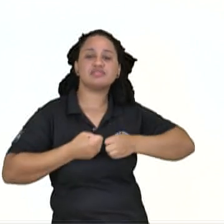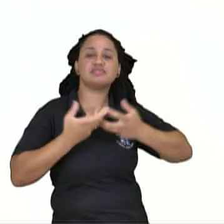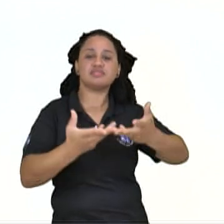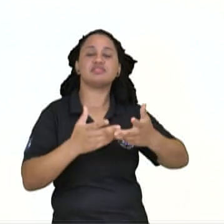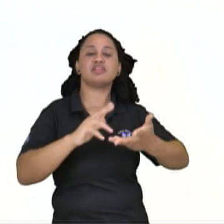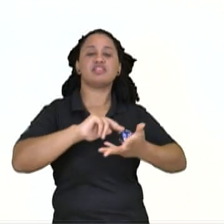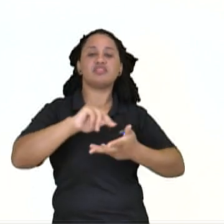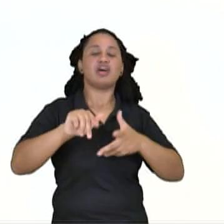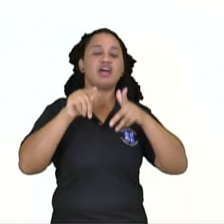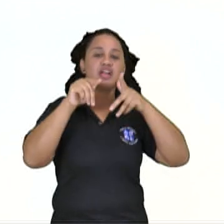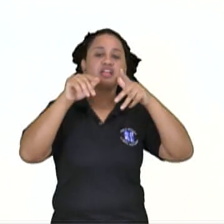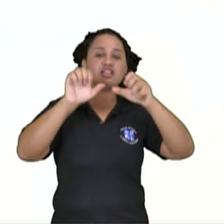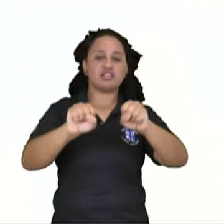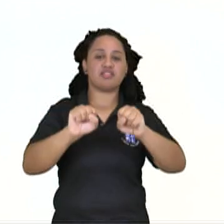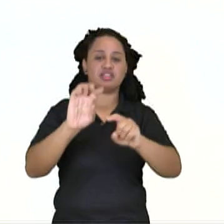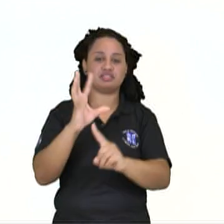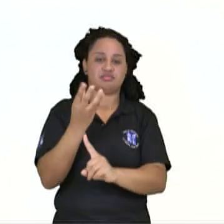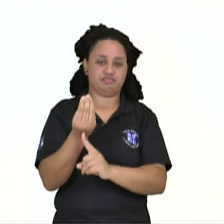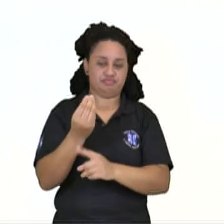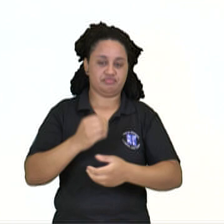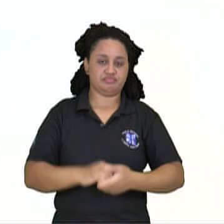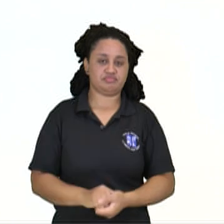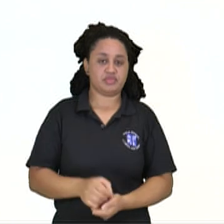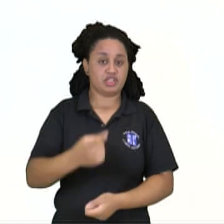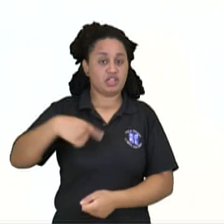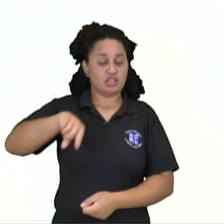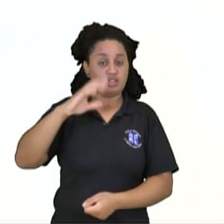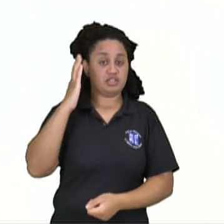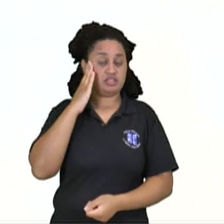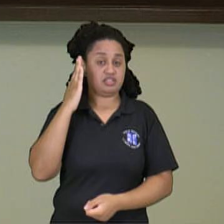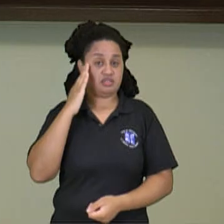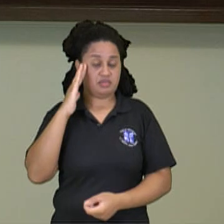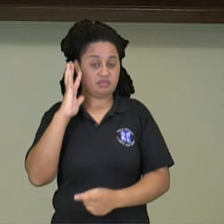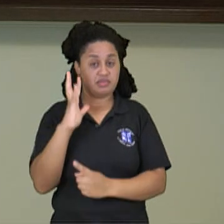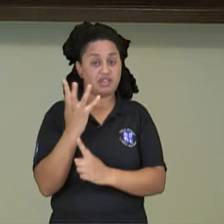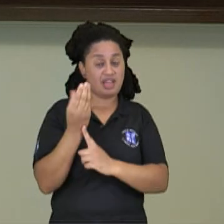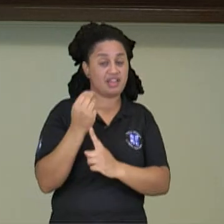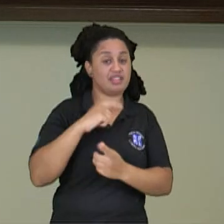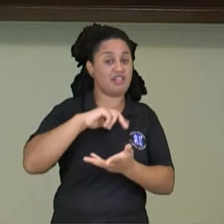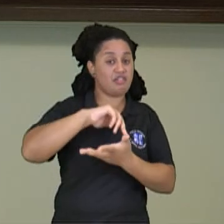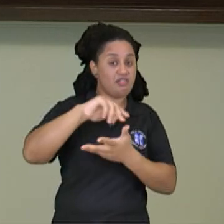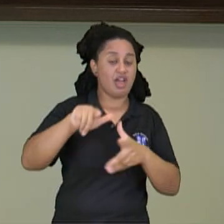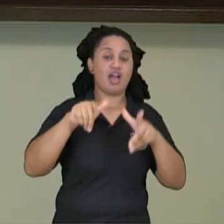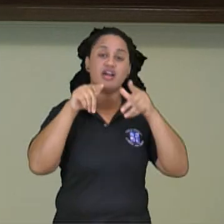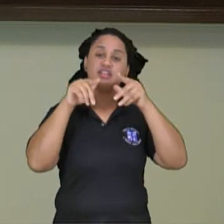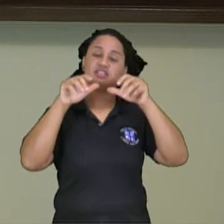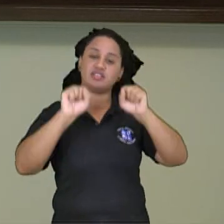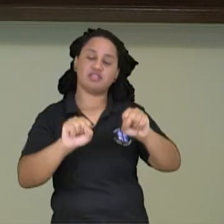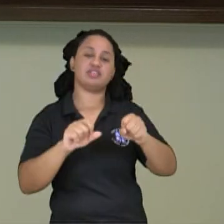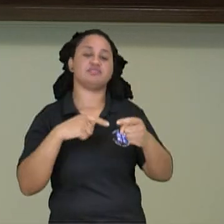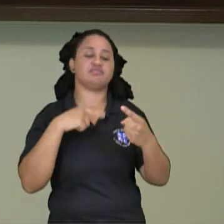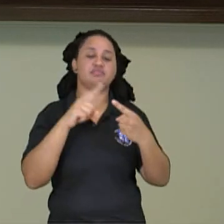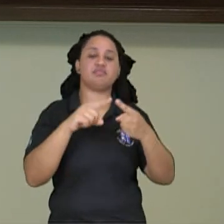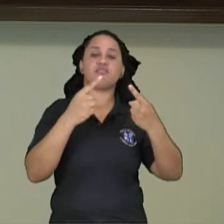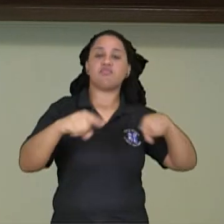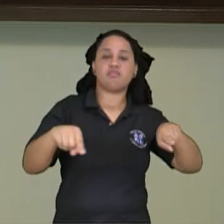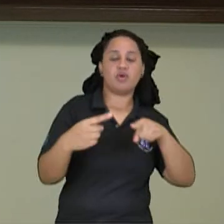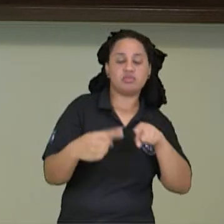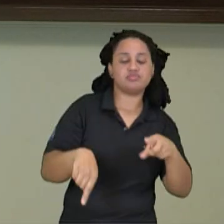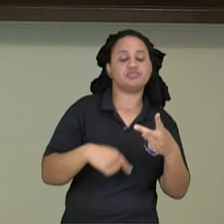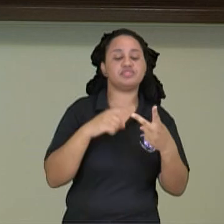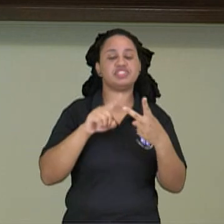linguagens da arte. Nós sabemos que a arte, ela tem várias linguagens, né? Nós temos música,